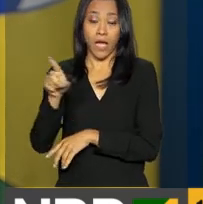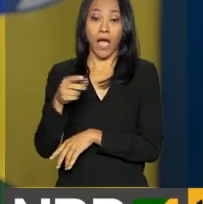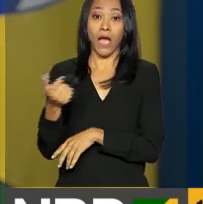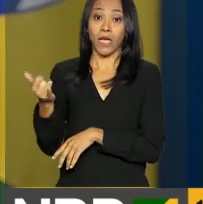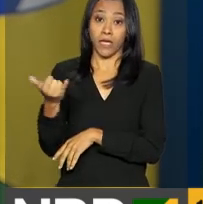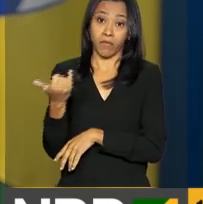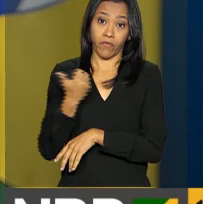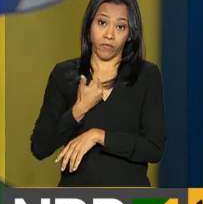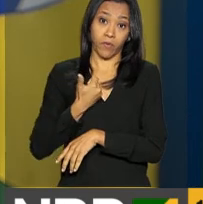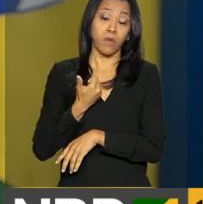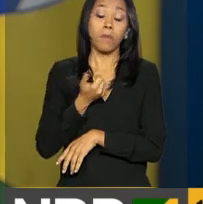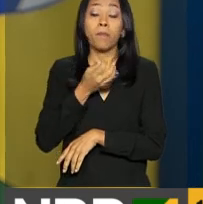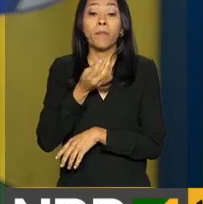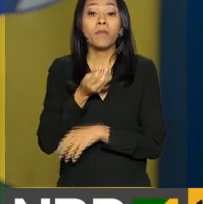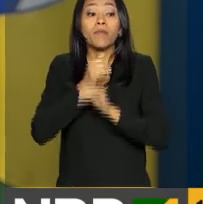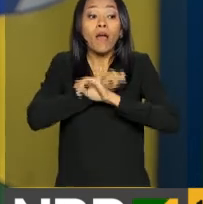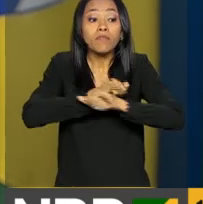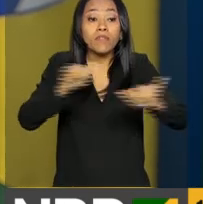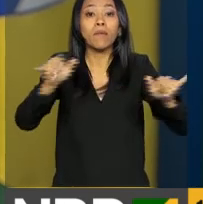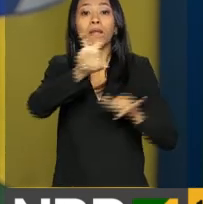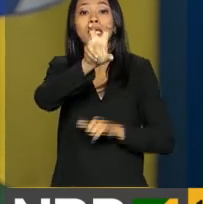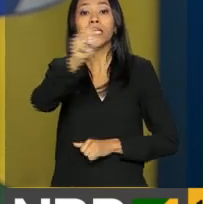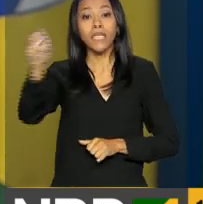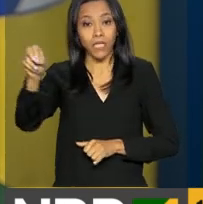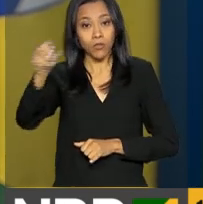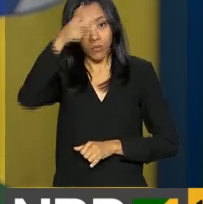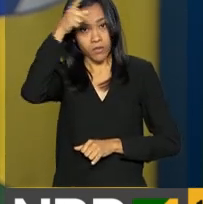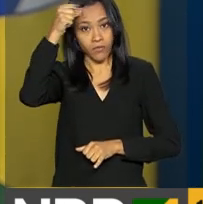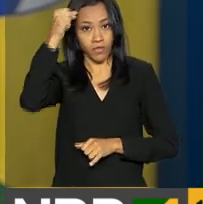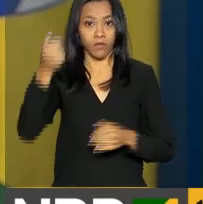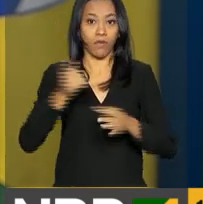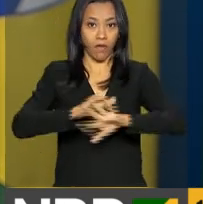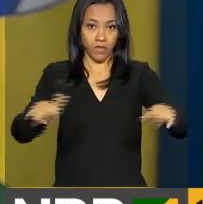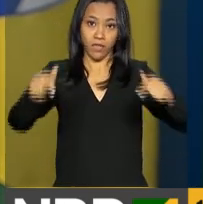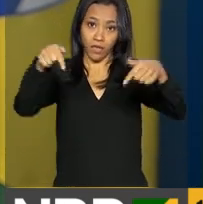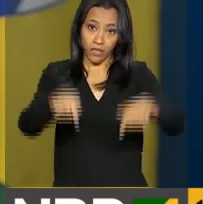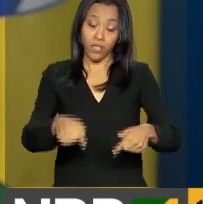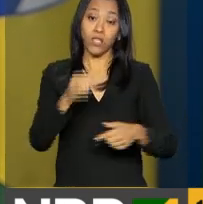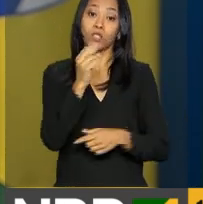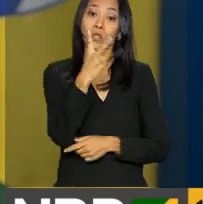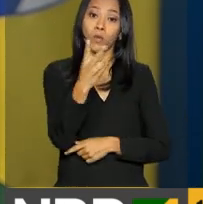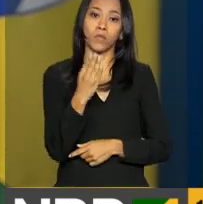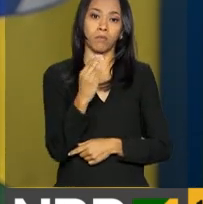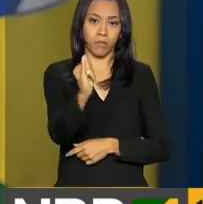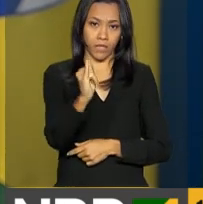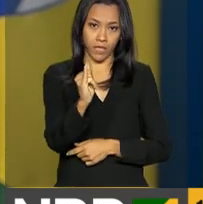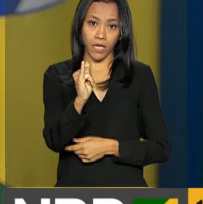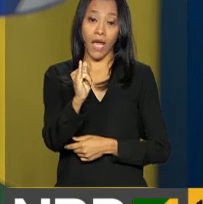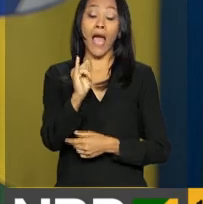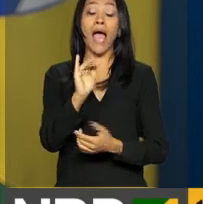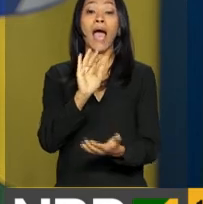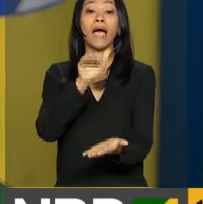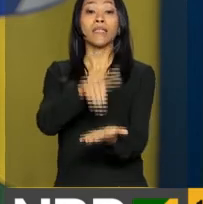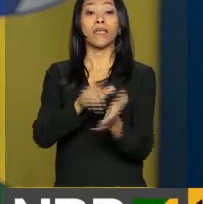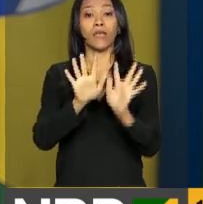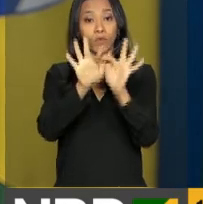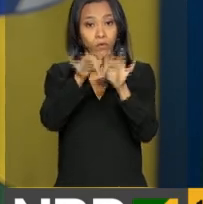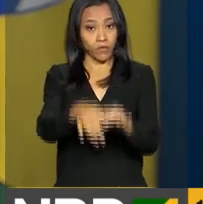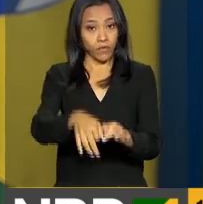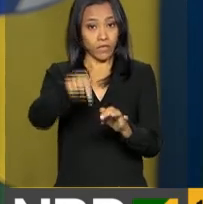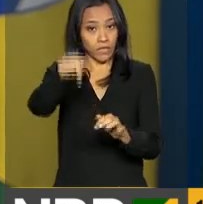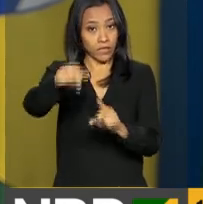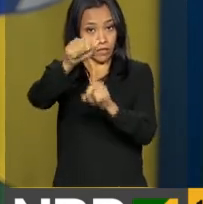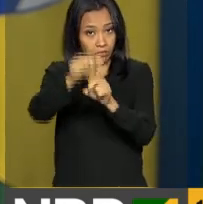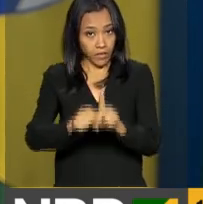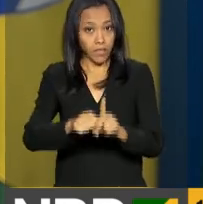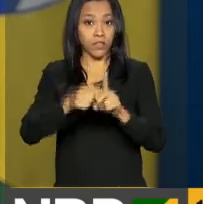pelo menos a uns 500 prefeitos. E é isso que eu quero reafirmar aqui. 2 bilhões até o final deste mês para as prefeituras.